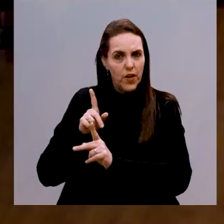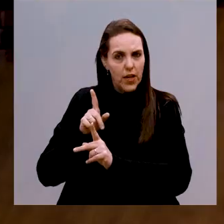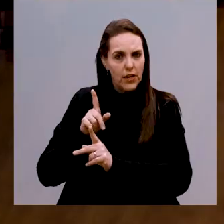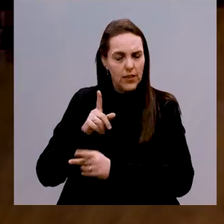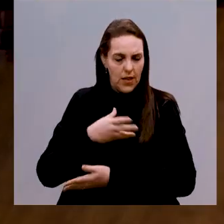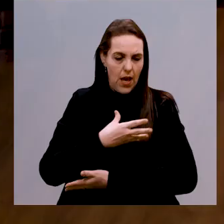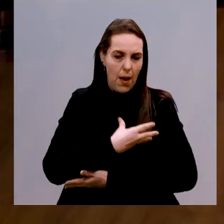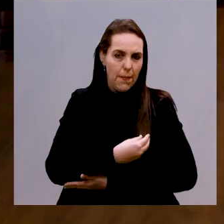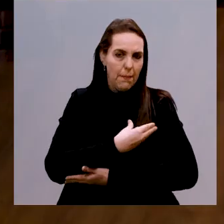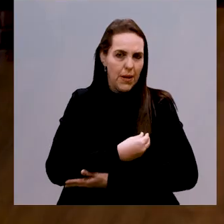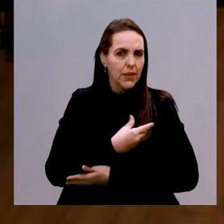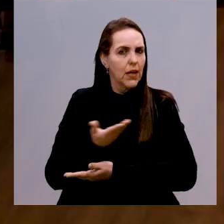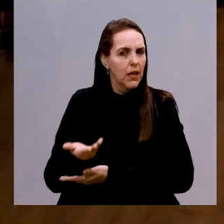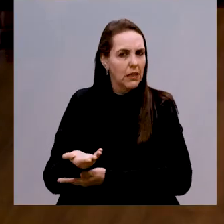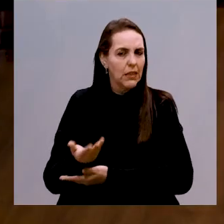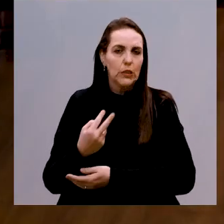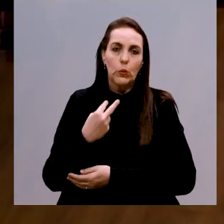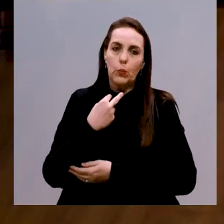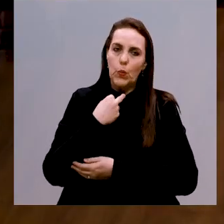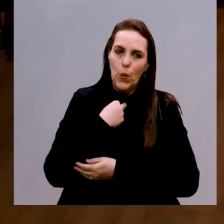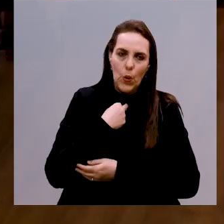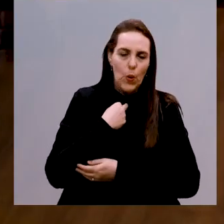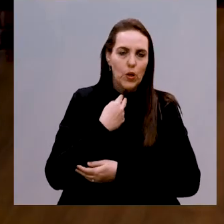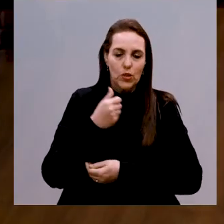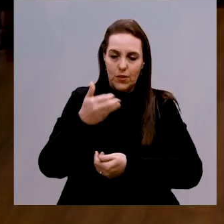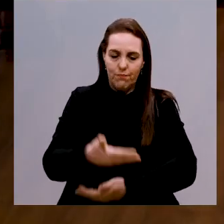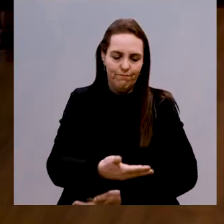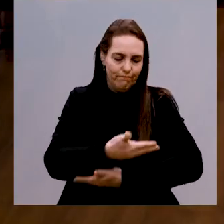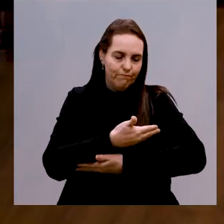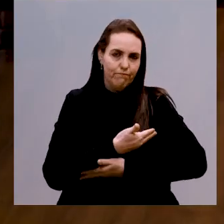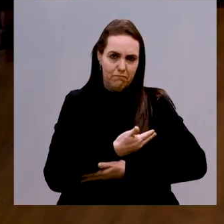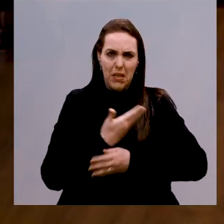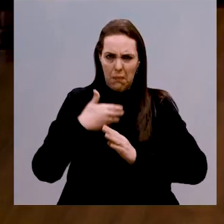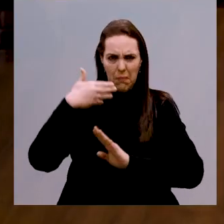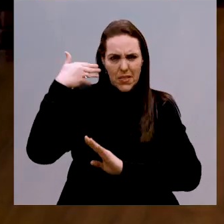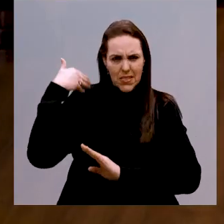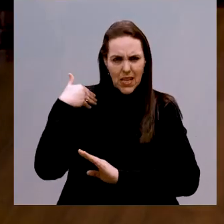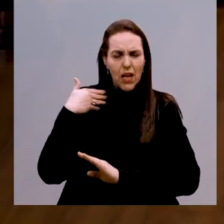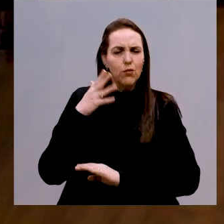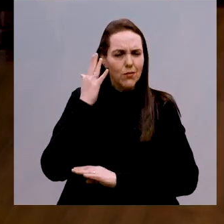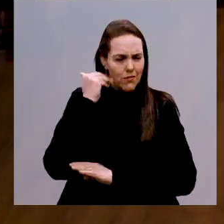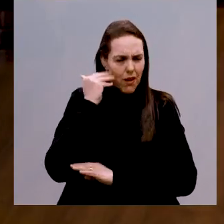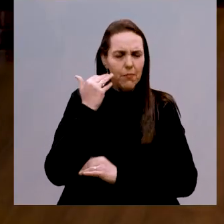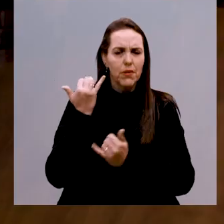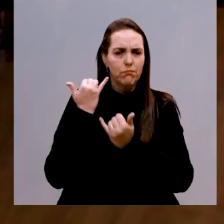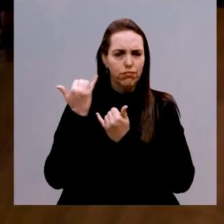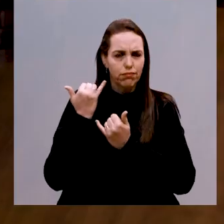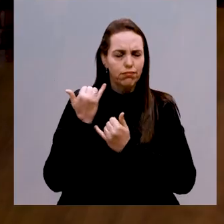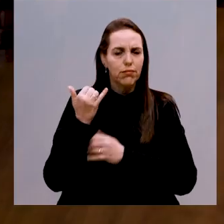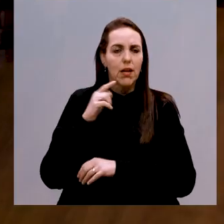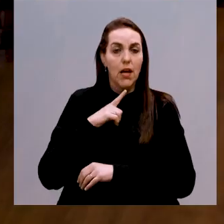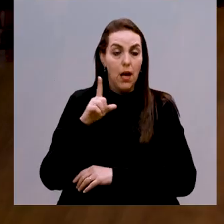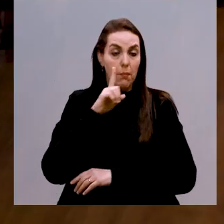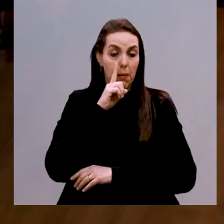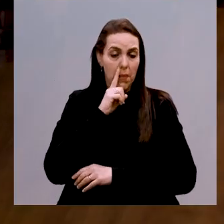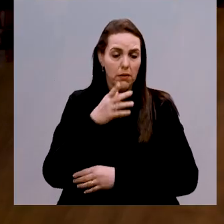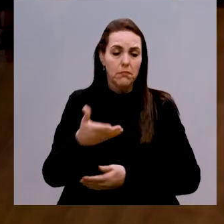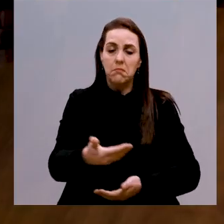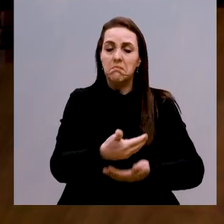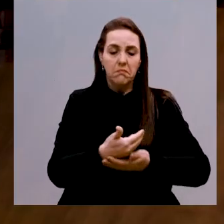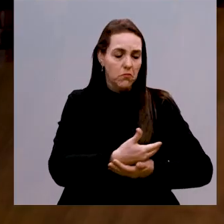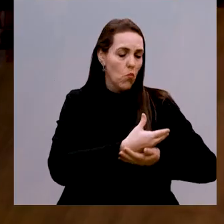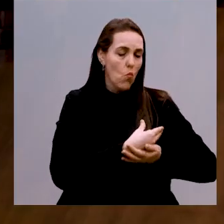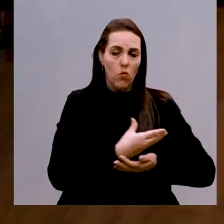amamentando ele, às vezes tem essa coisa que não pode, né? Que não poderia. Mas antigamente, até a gente escutava falar de mães que amamentavam